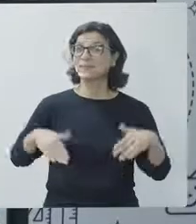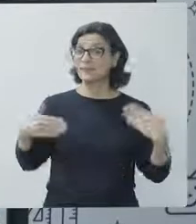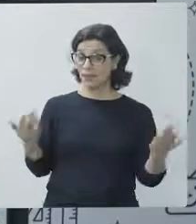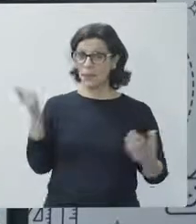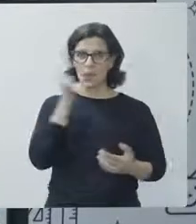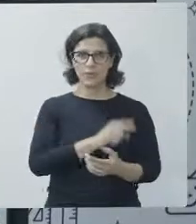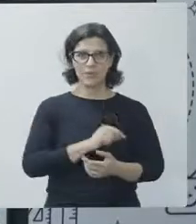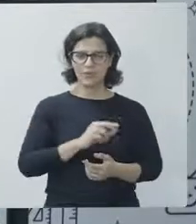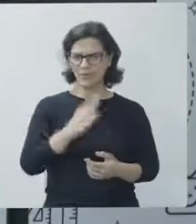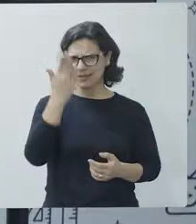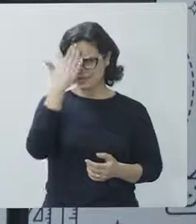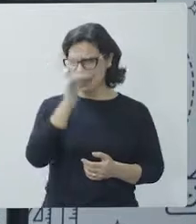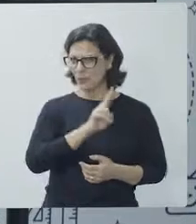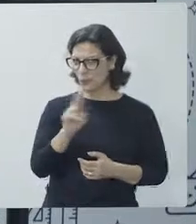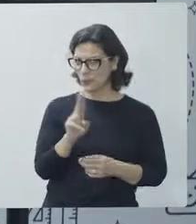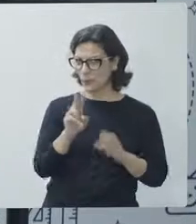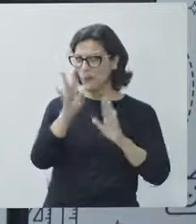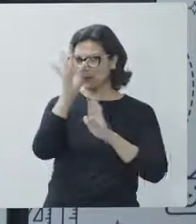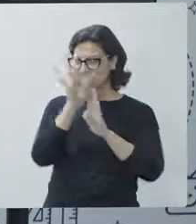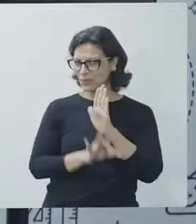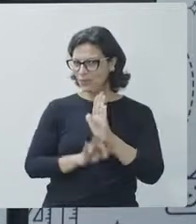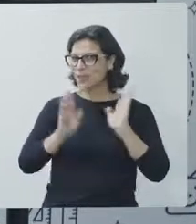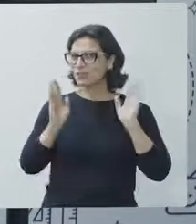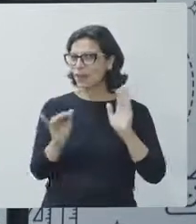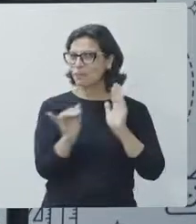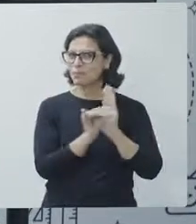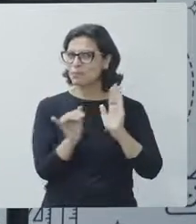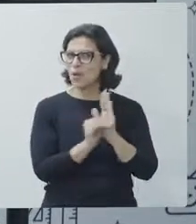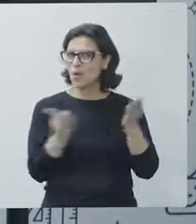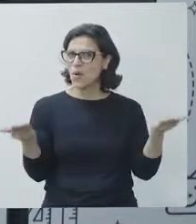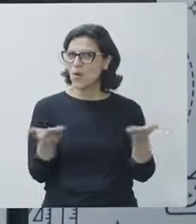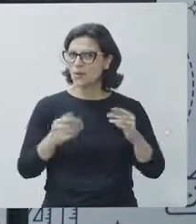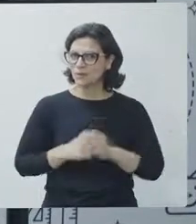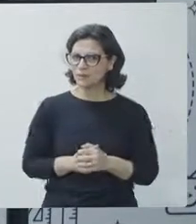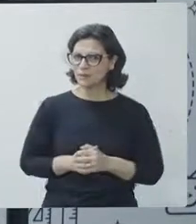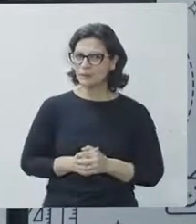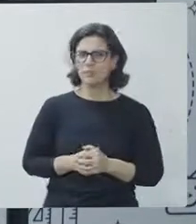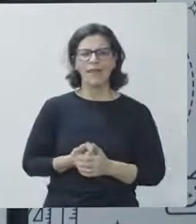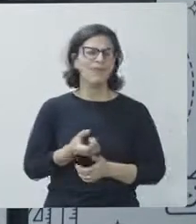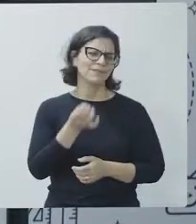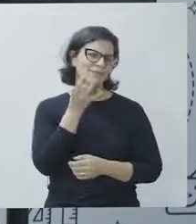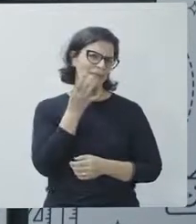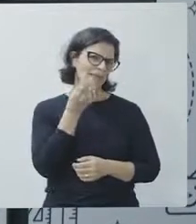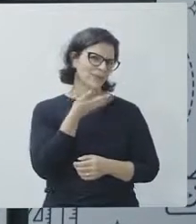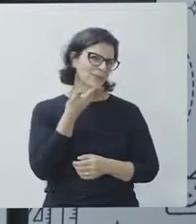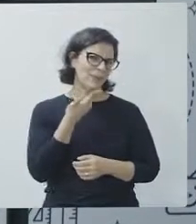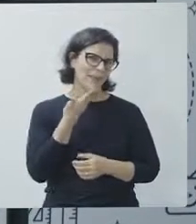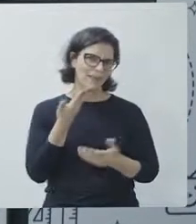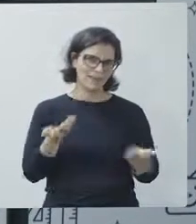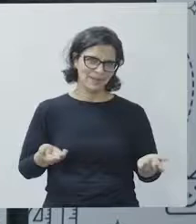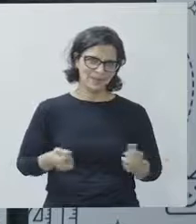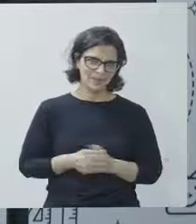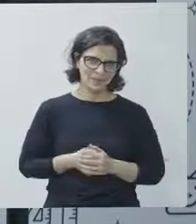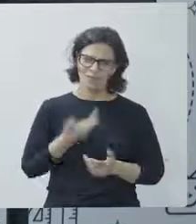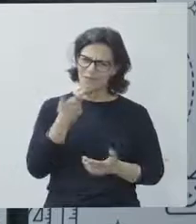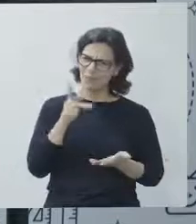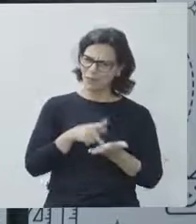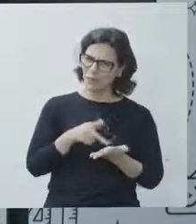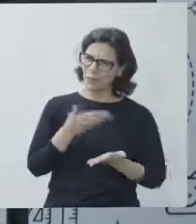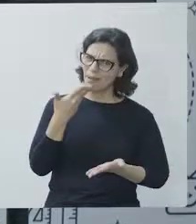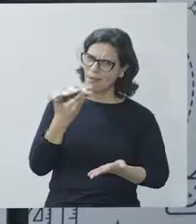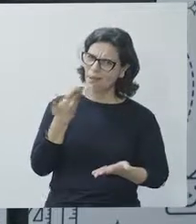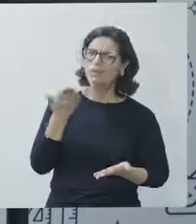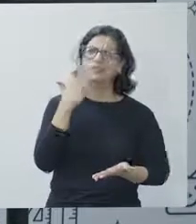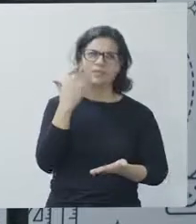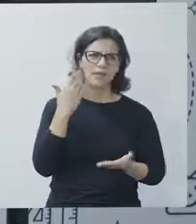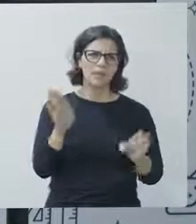Então, conseguiram adivinhar aí o nome do nosso conto de hoje? Ficou fácil, né? Confessem, podem falar.